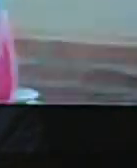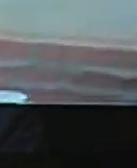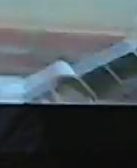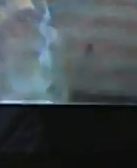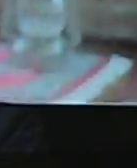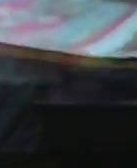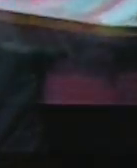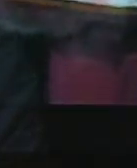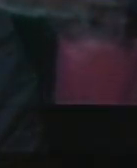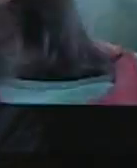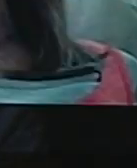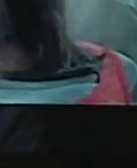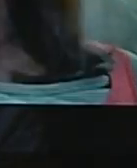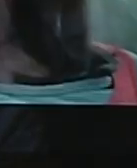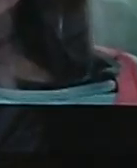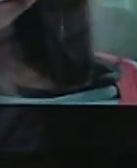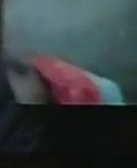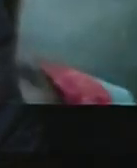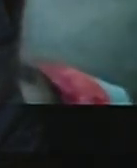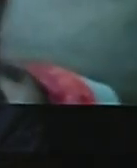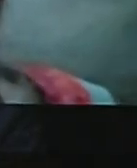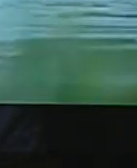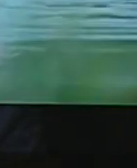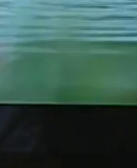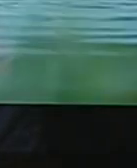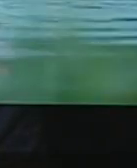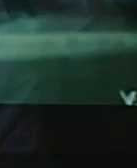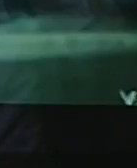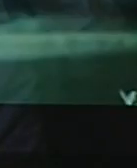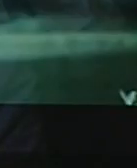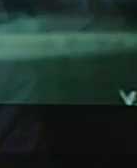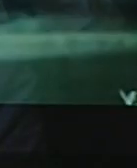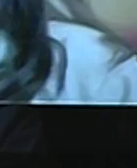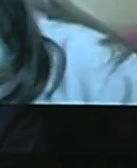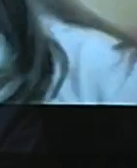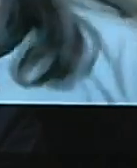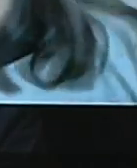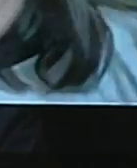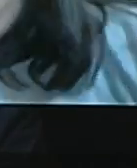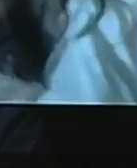jeito mas todas precisam de proteção PR se